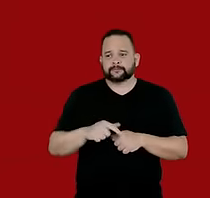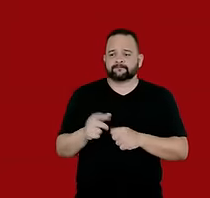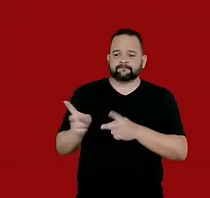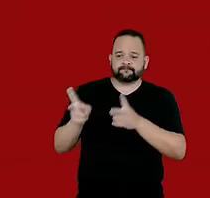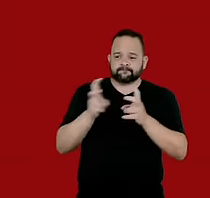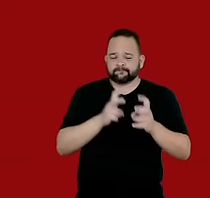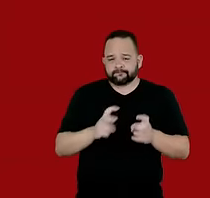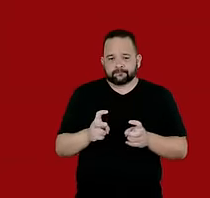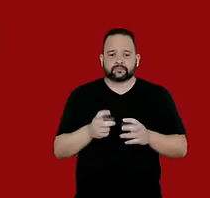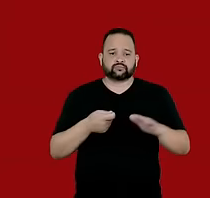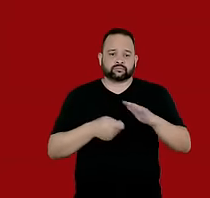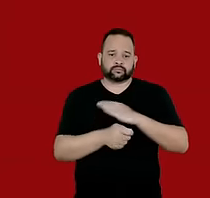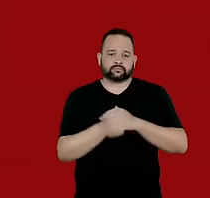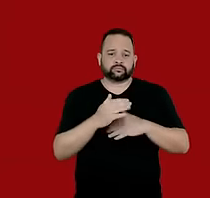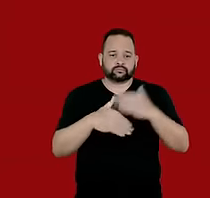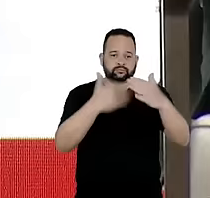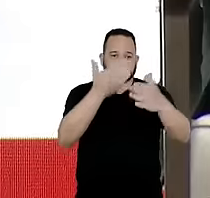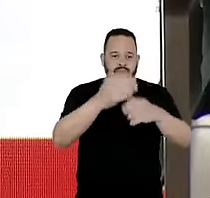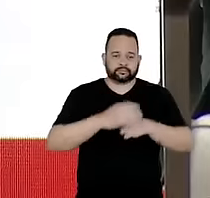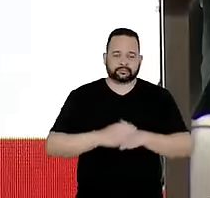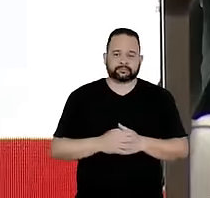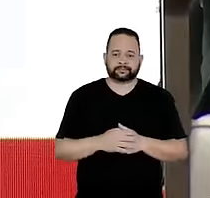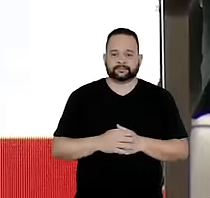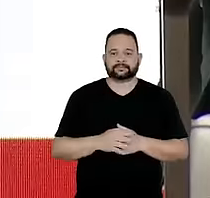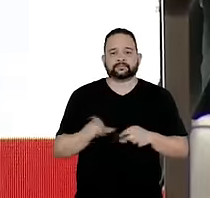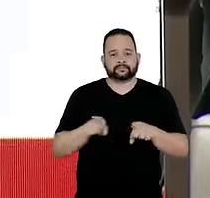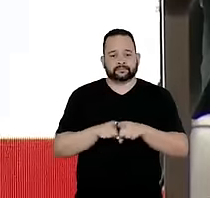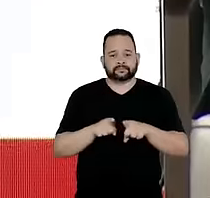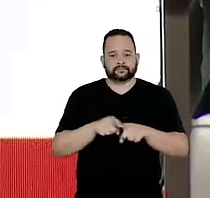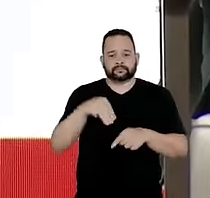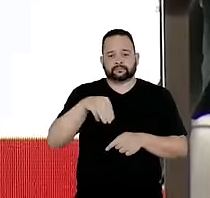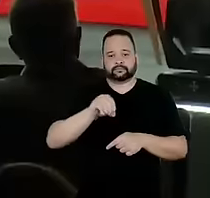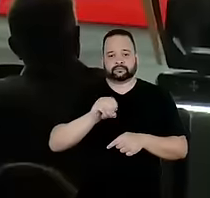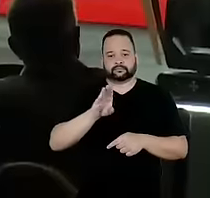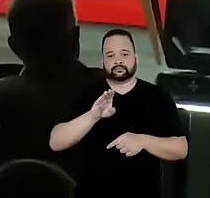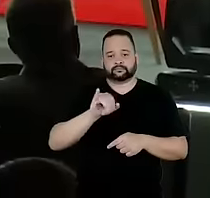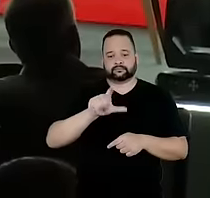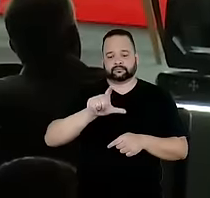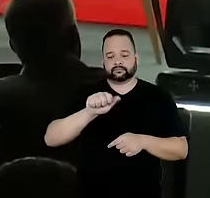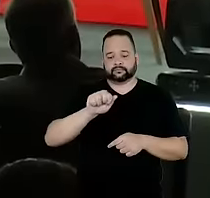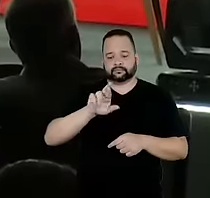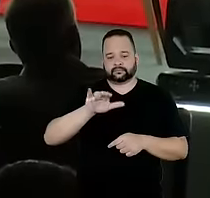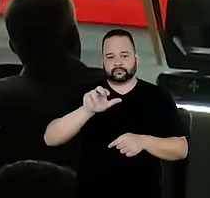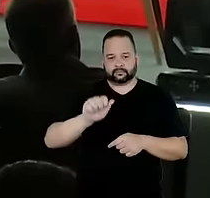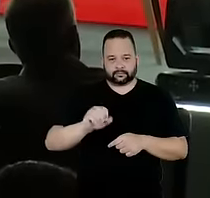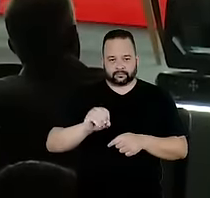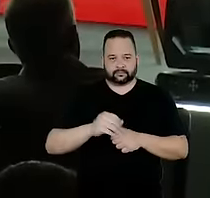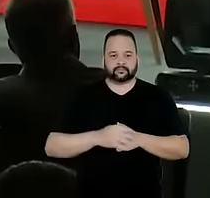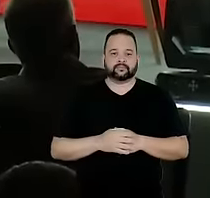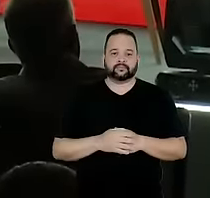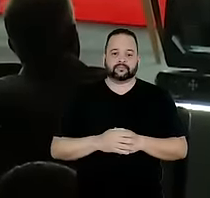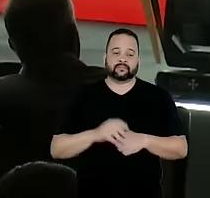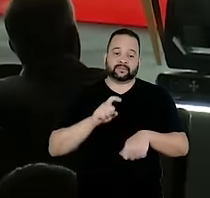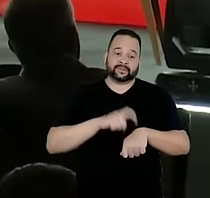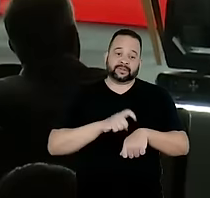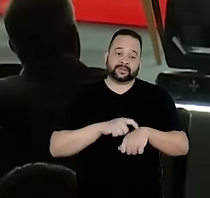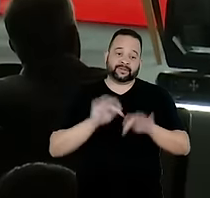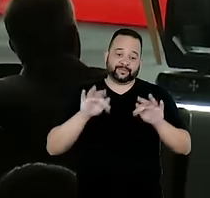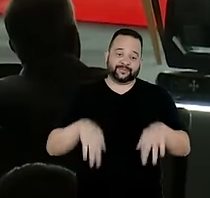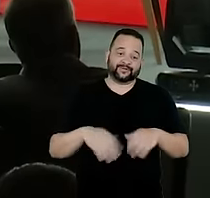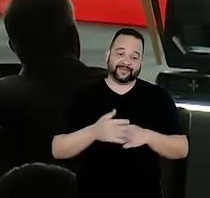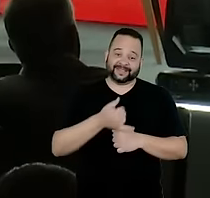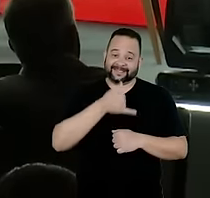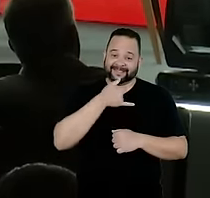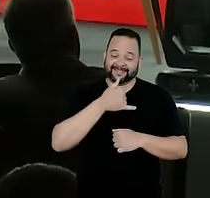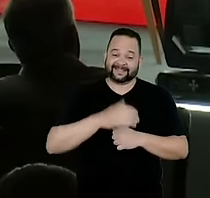e nós já falamos nosso tempo está esgotado infelizmente ão a gente continuaria aqui